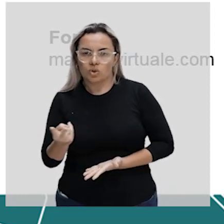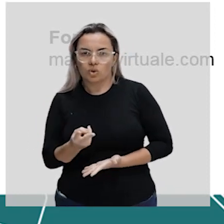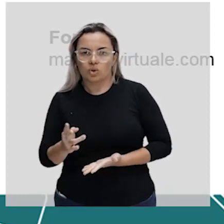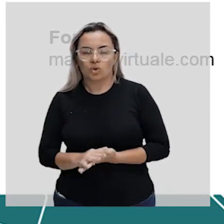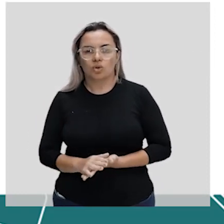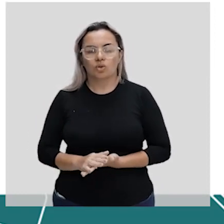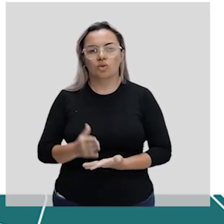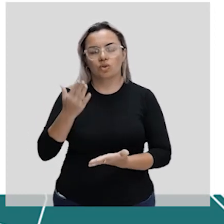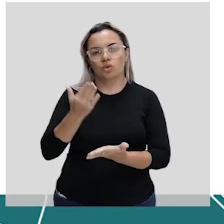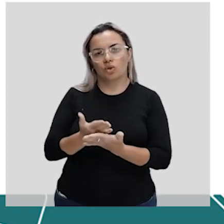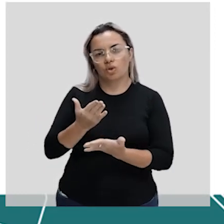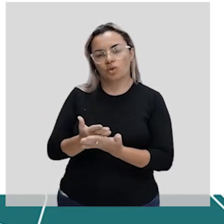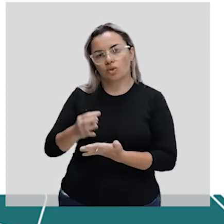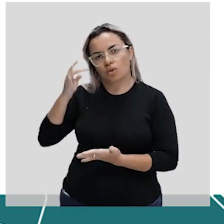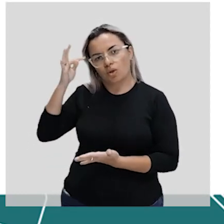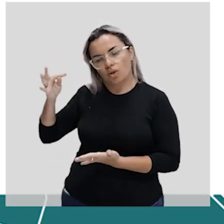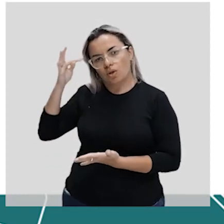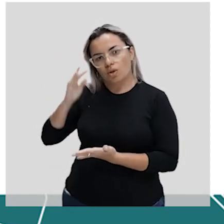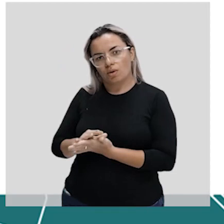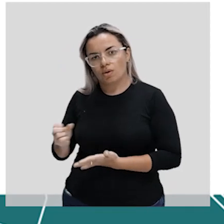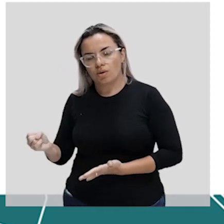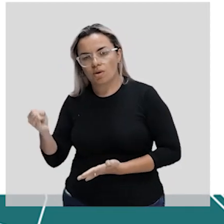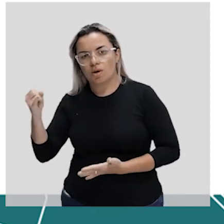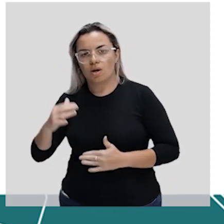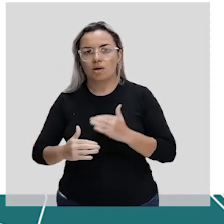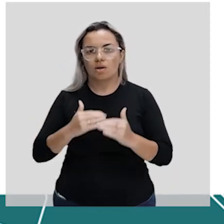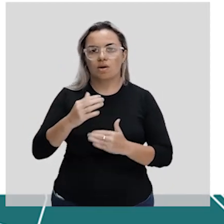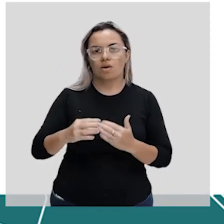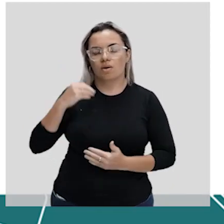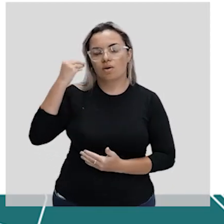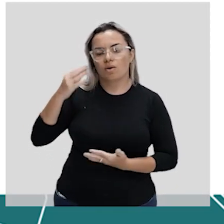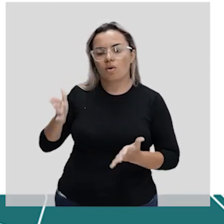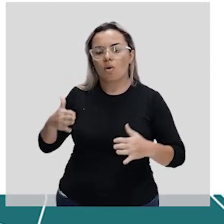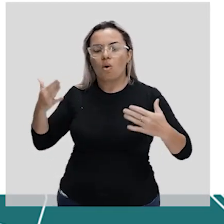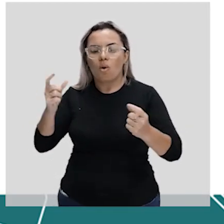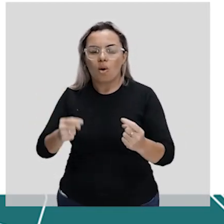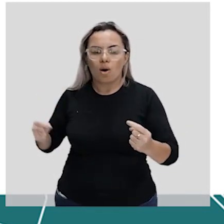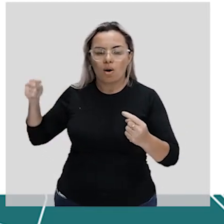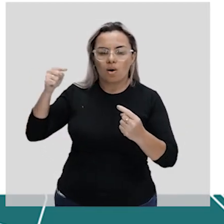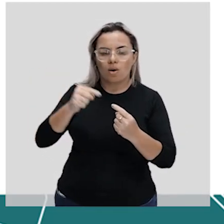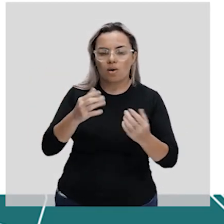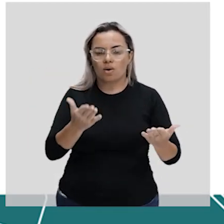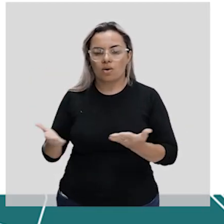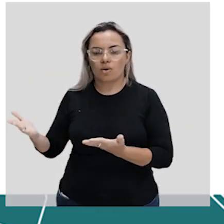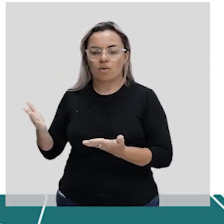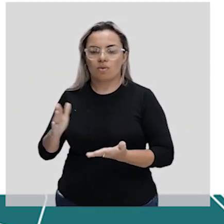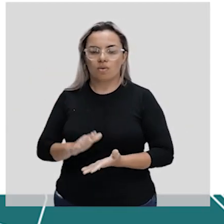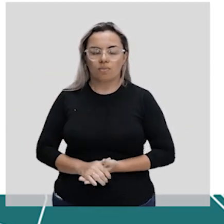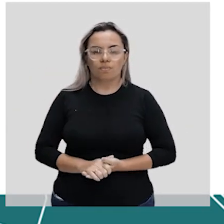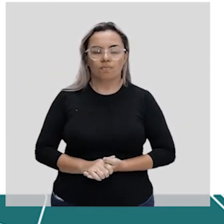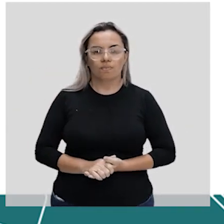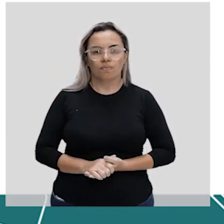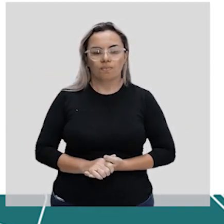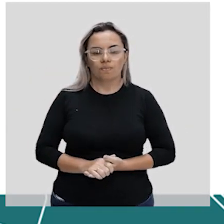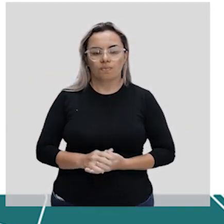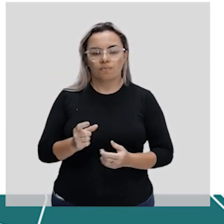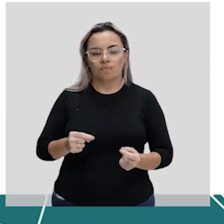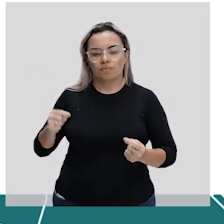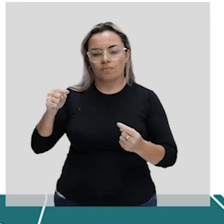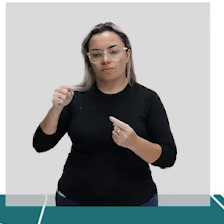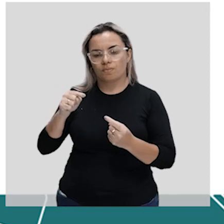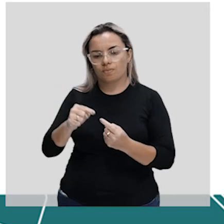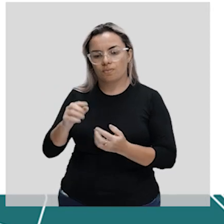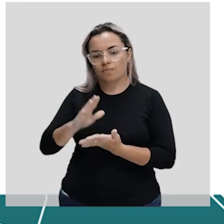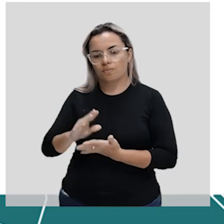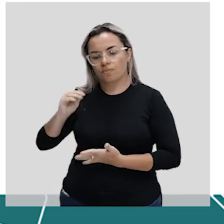esse experimento, tá? Qual era o objetivo, pessoal, desse experimento? O objetivo, a experiência